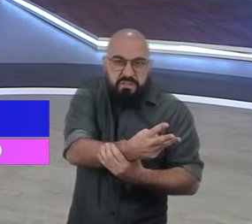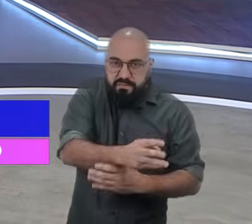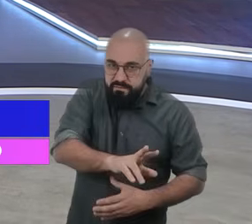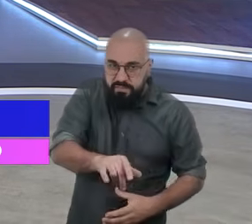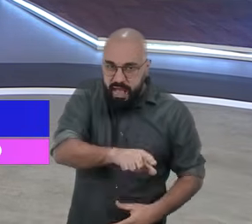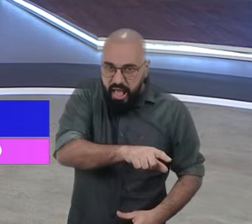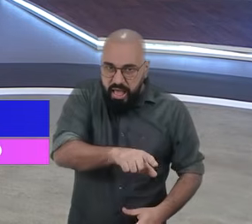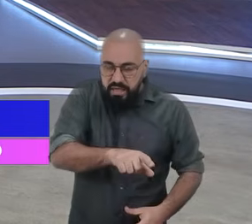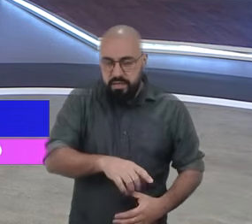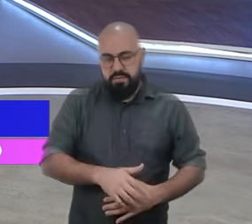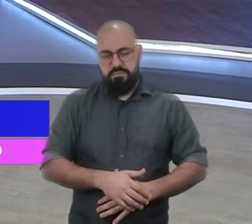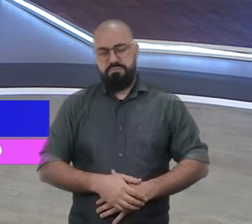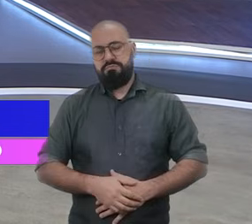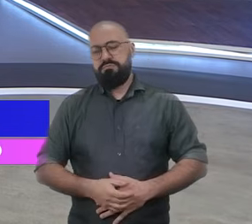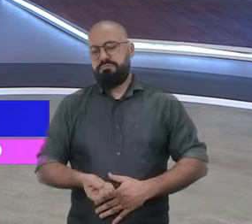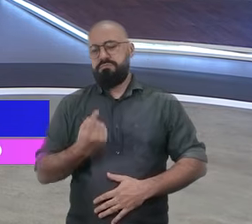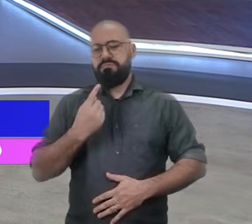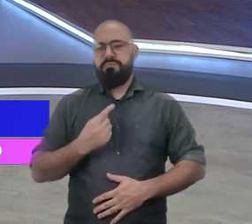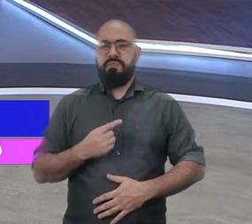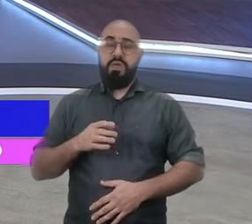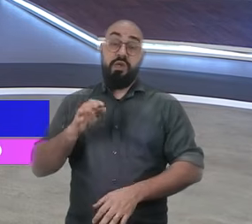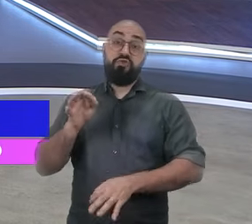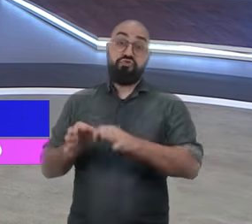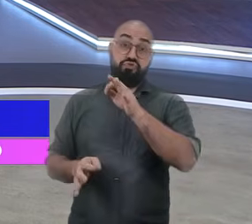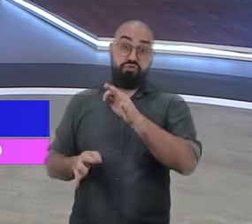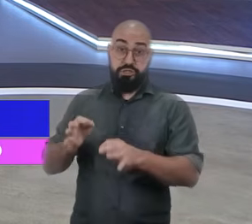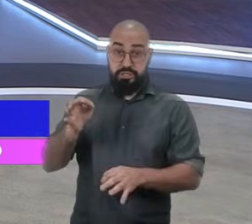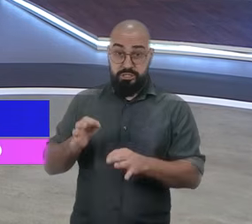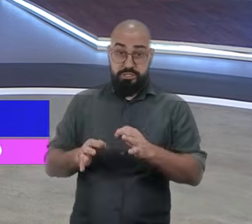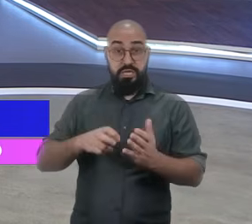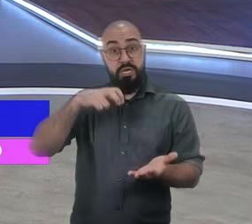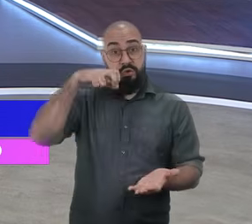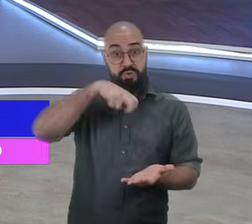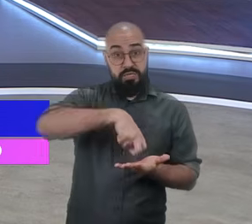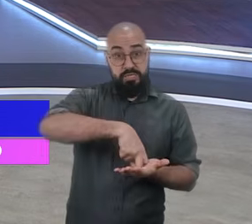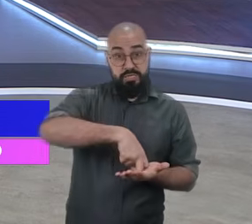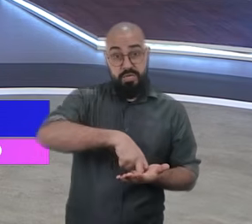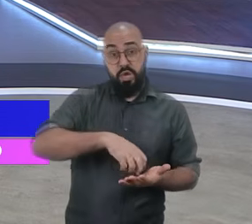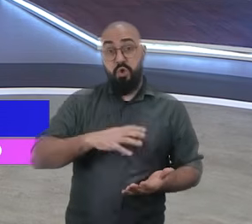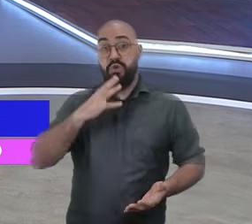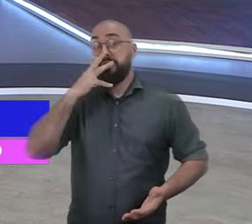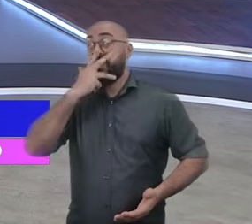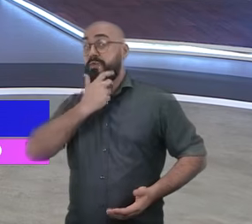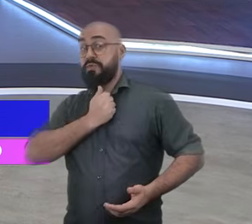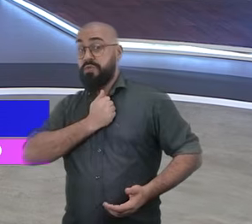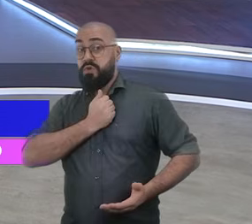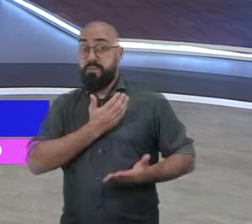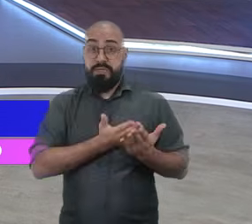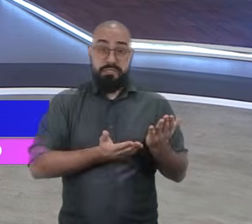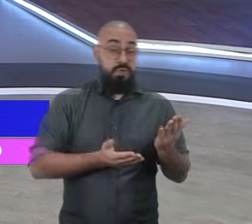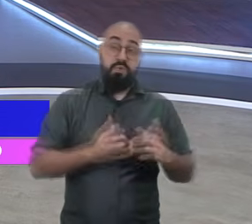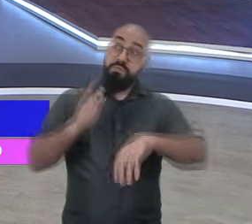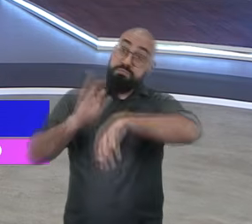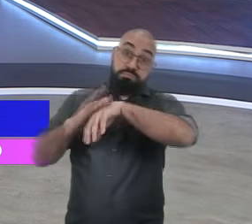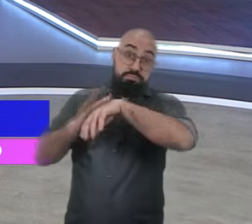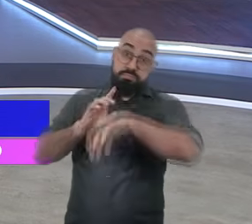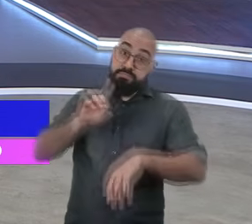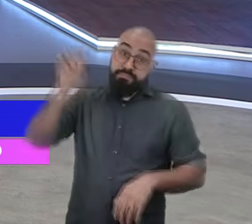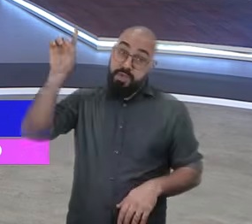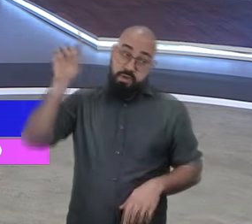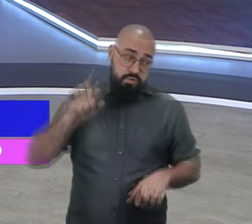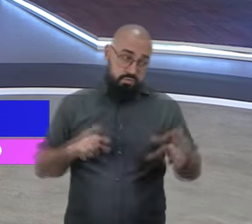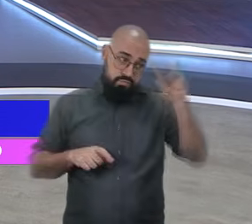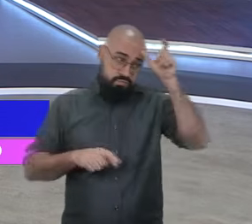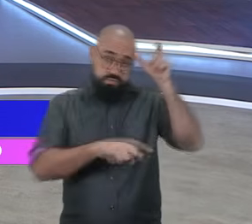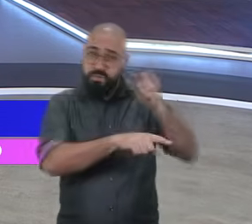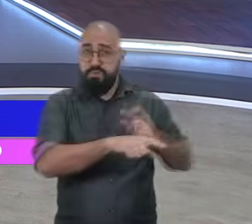Tanto a justiça quanto a condenação, tanto a salvação quanto a perdição, estão nas mãos de Deus. Tanto